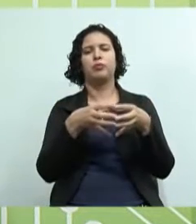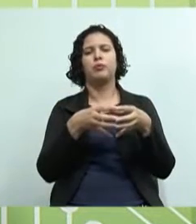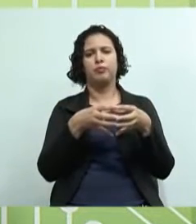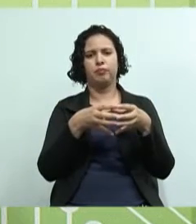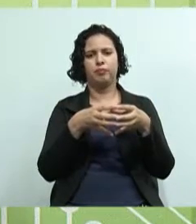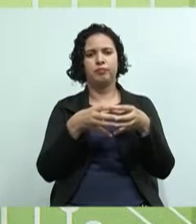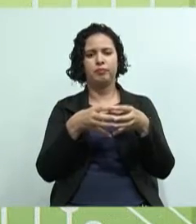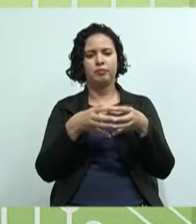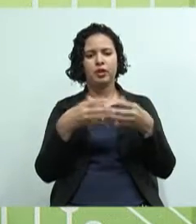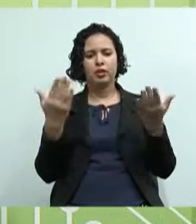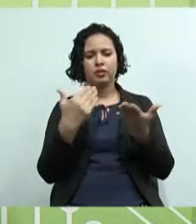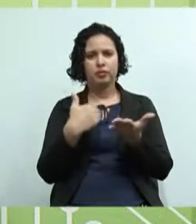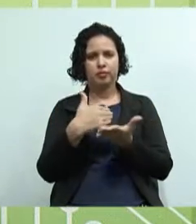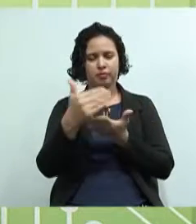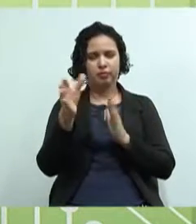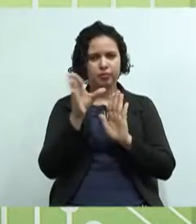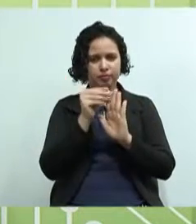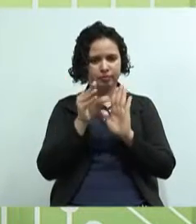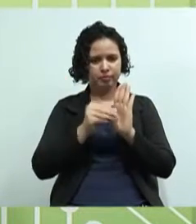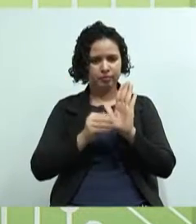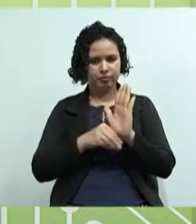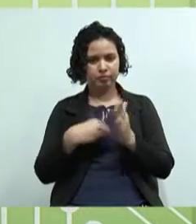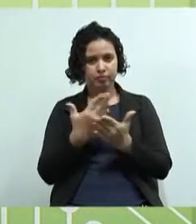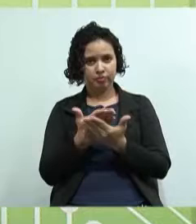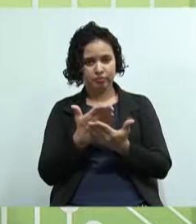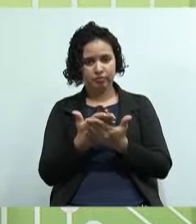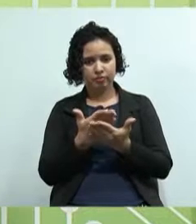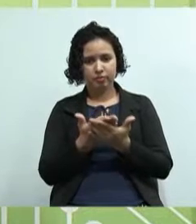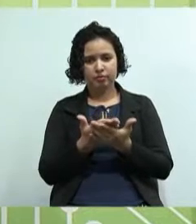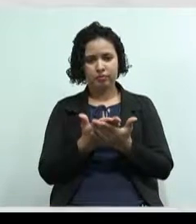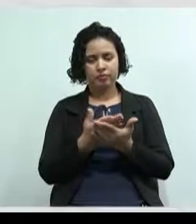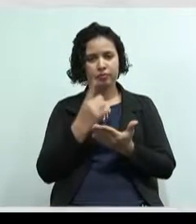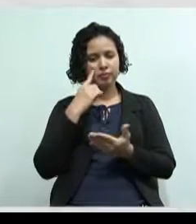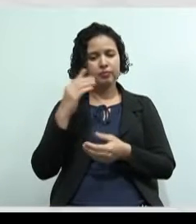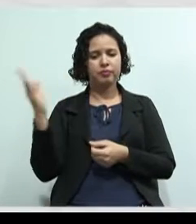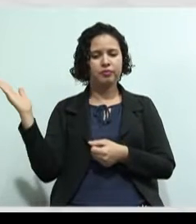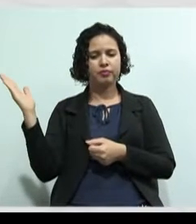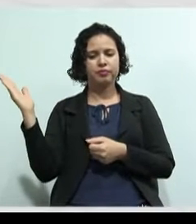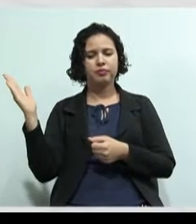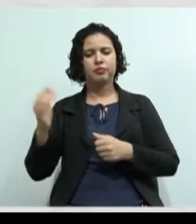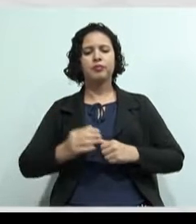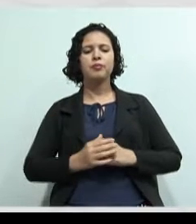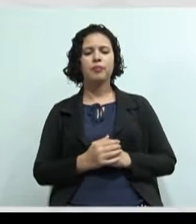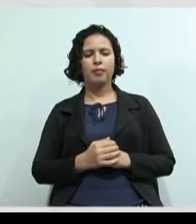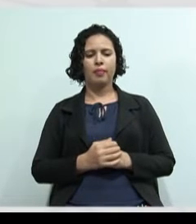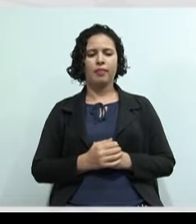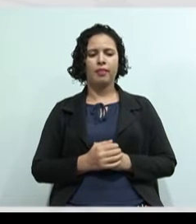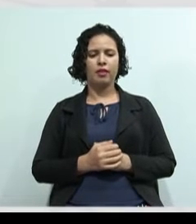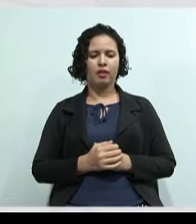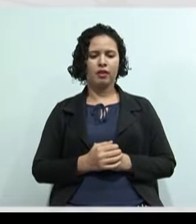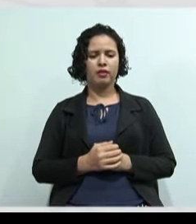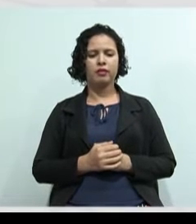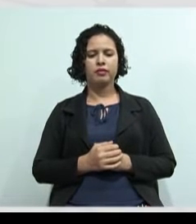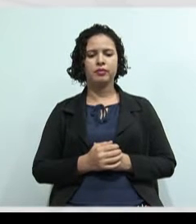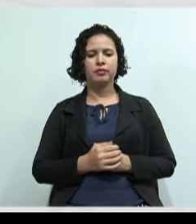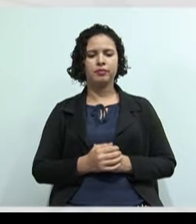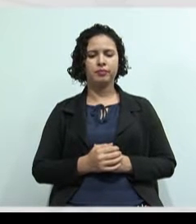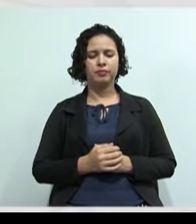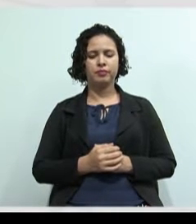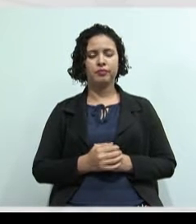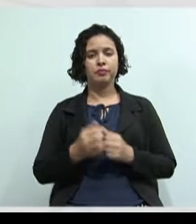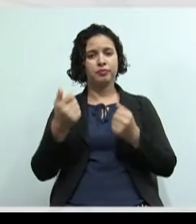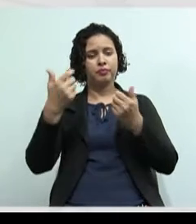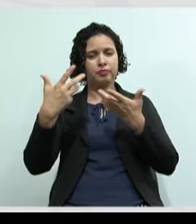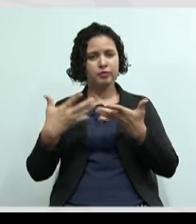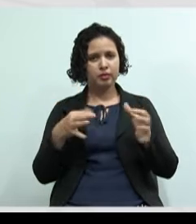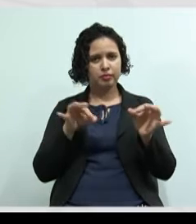como um todo. Vamos então para o conteúdo, o que nós vamos passar hoje, o que nós vamos revisar. Coloca aí na tela que eu quero te mostrar. Ó. Olha só aqui, ó, conteúdo. Vamos falar